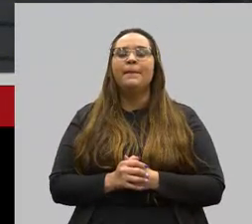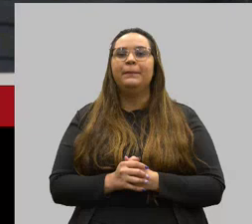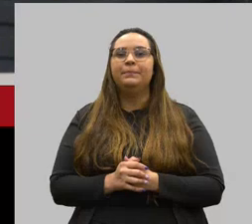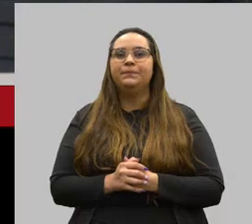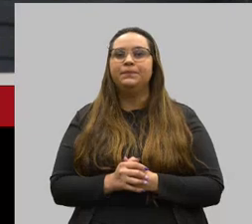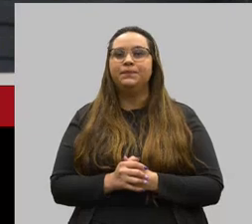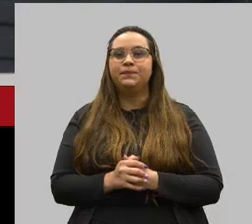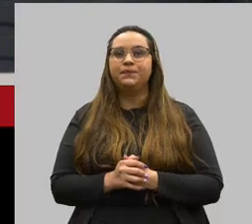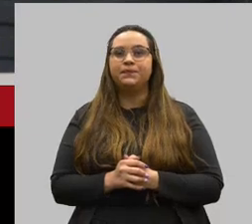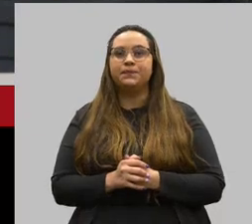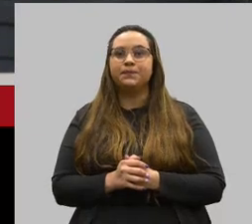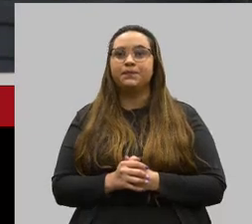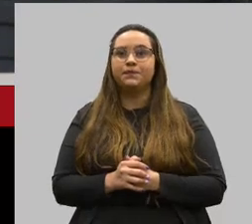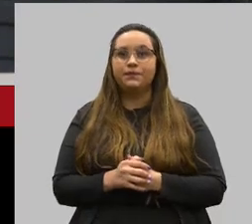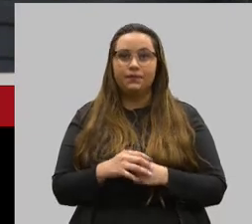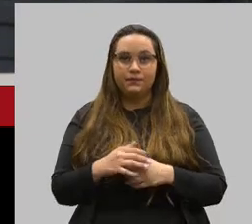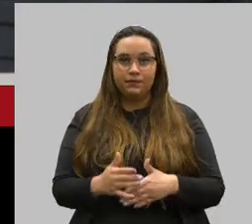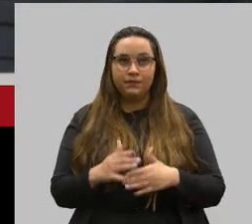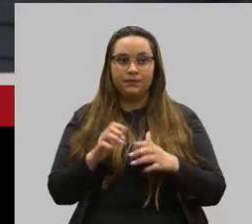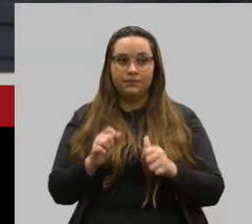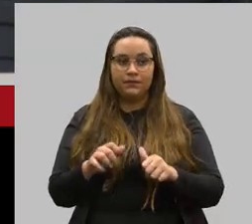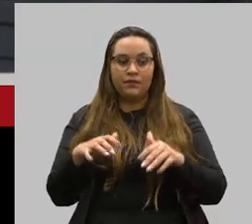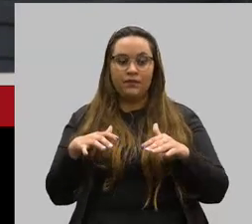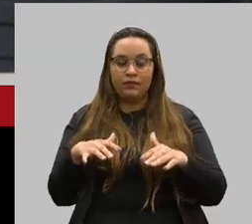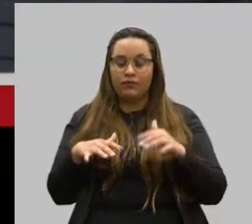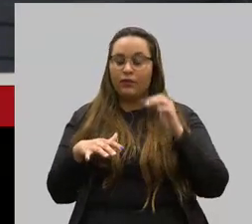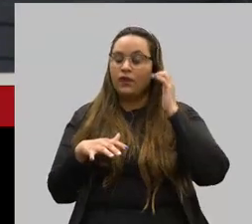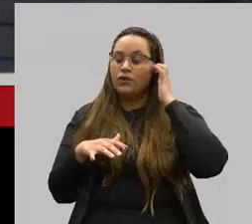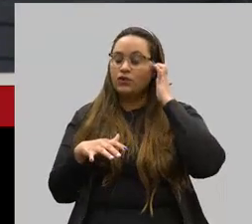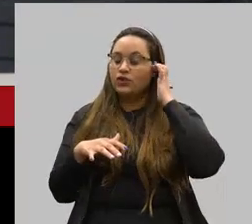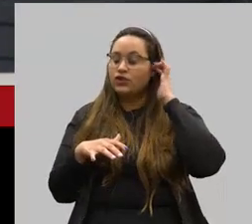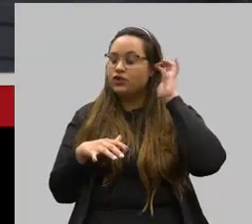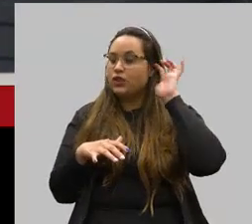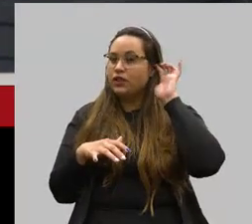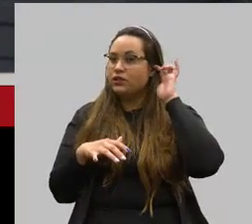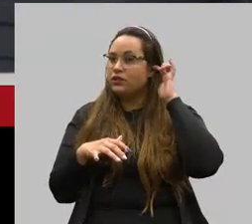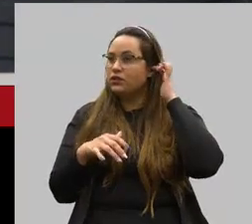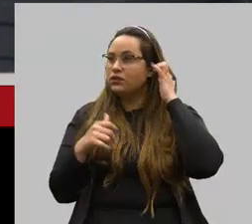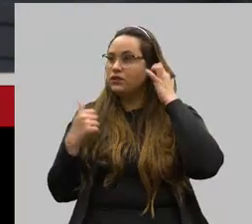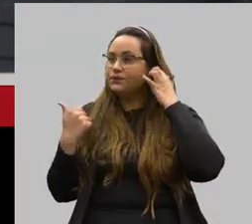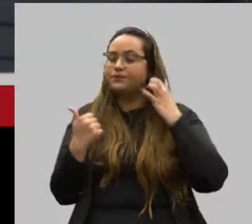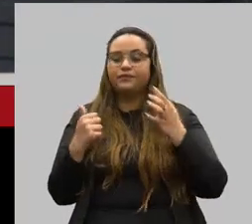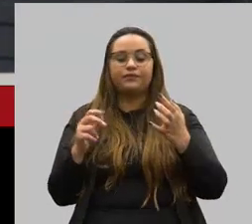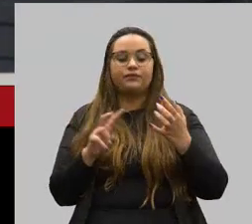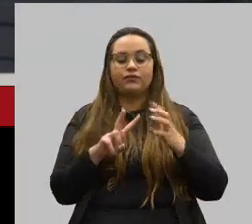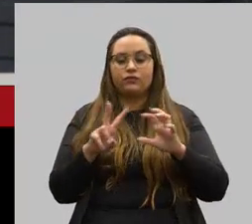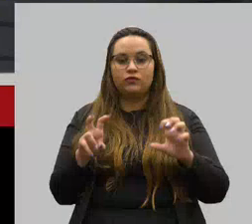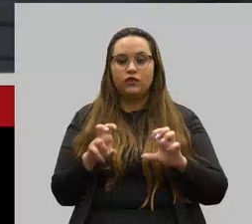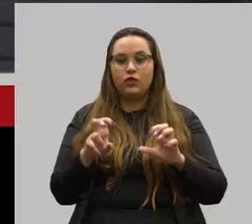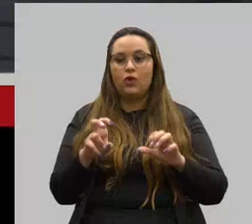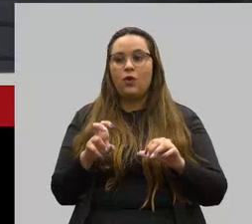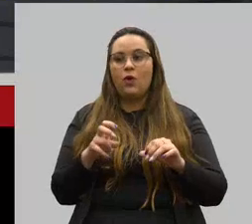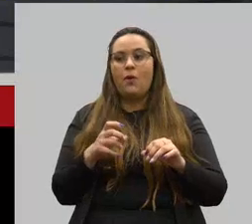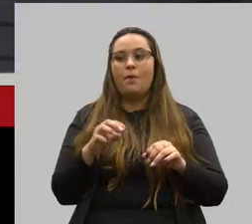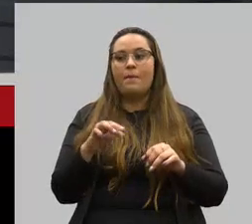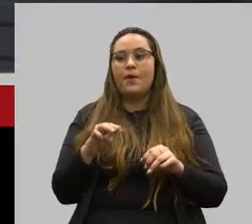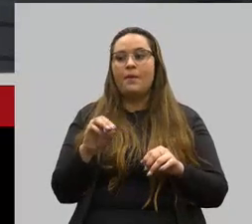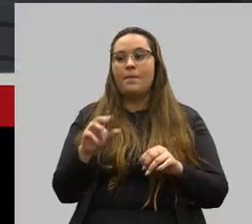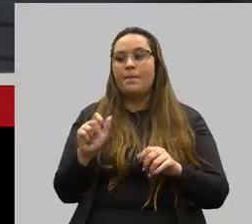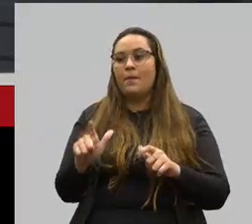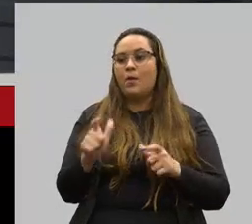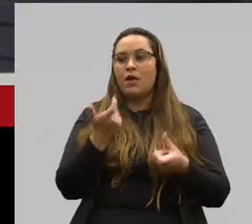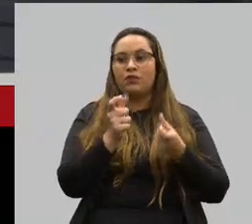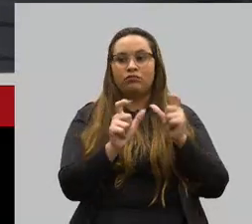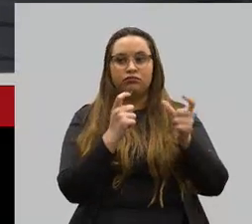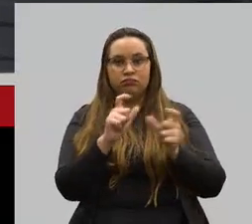da audiência pública né No que diz eh quanto que tange ao combate ao assédio moral na Instituição Então essa é uma questão que